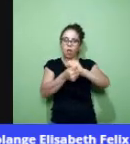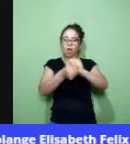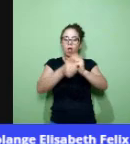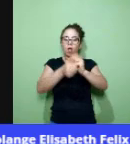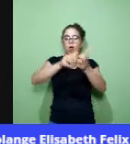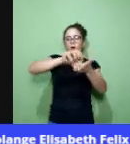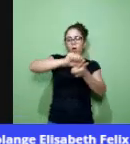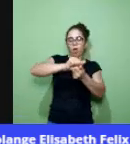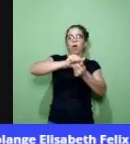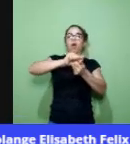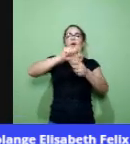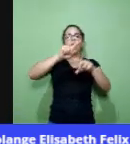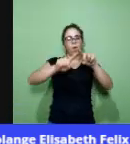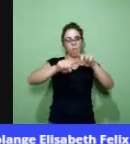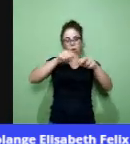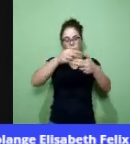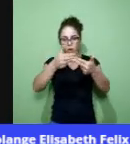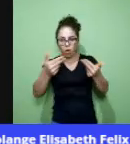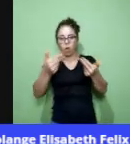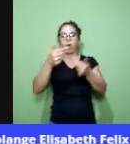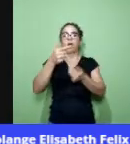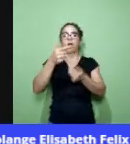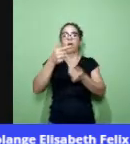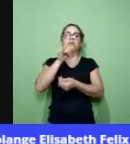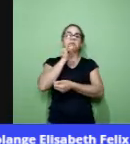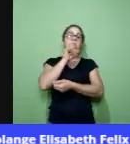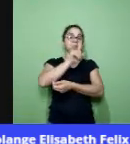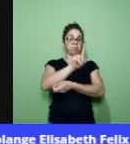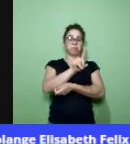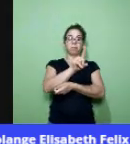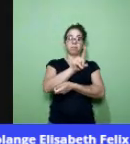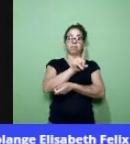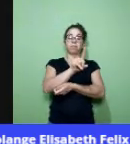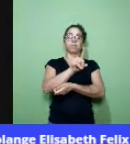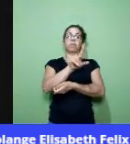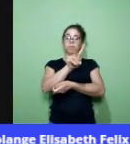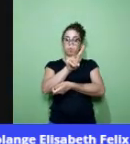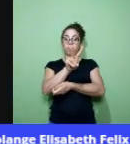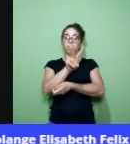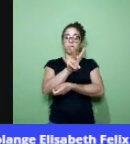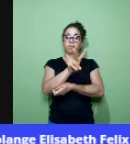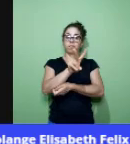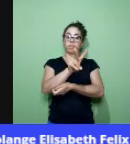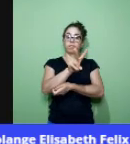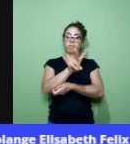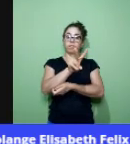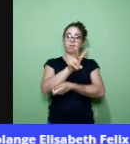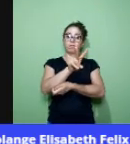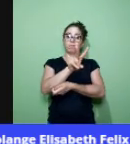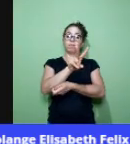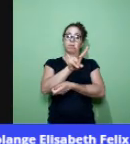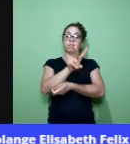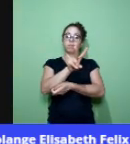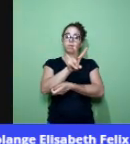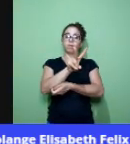só com visual, porque ele vai estar manipulando, né, o objeto. Aqui nós temos, ó, né, o